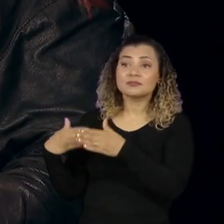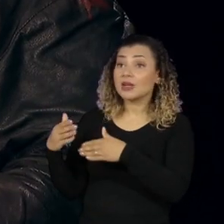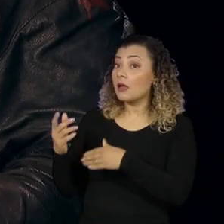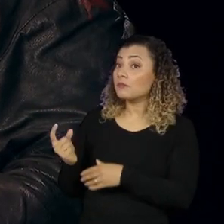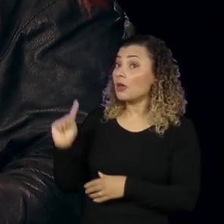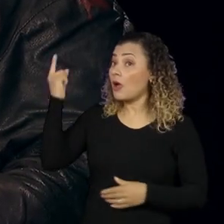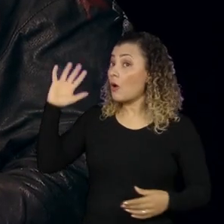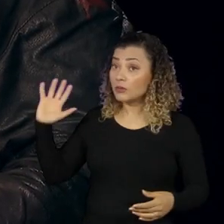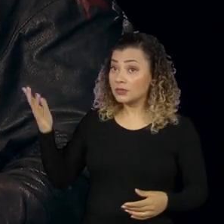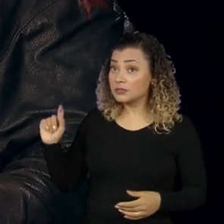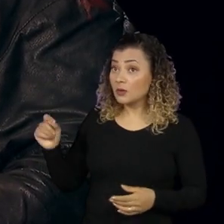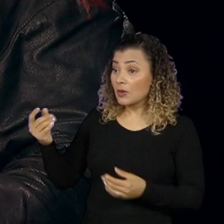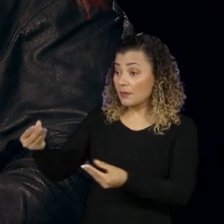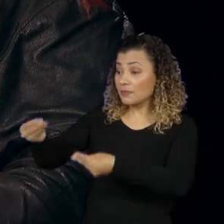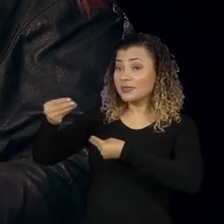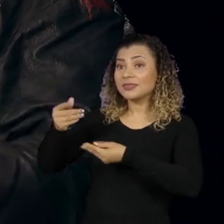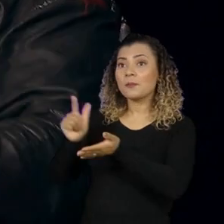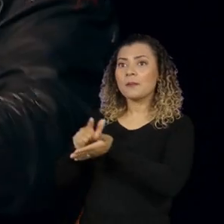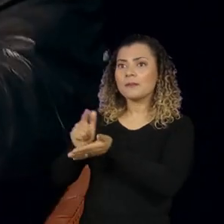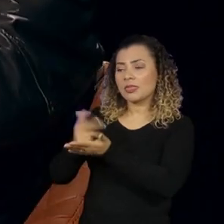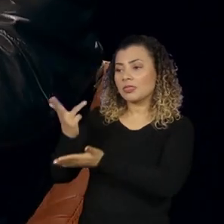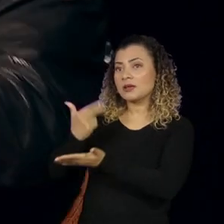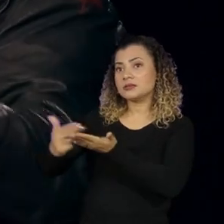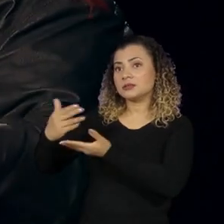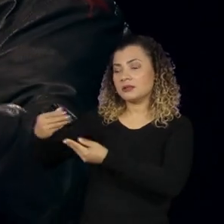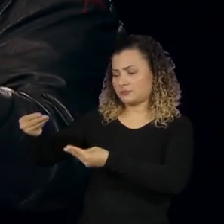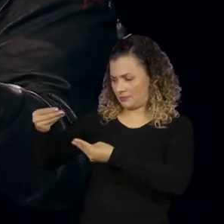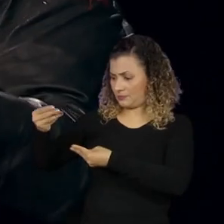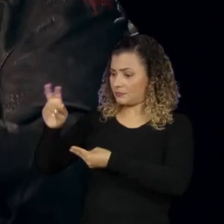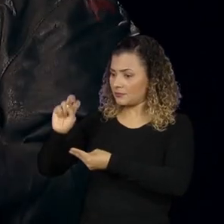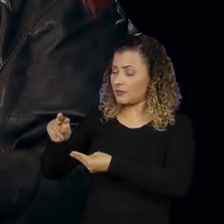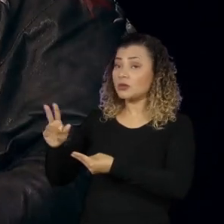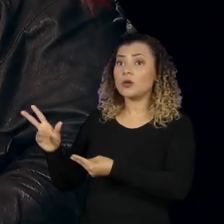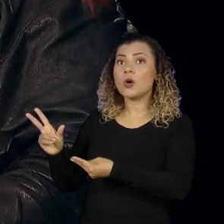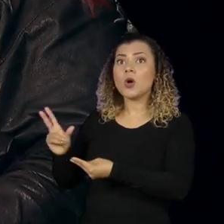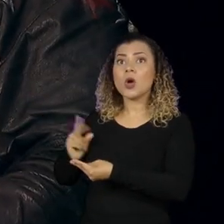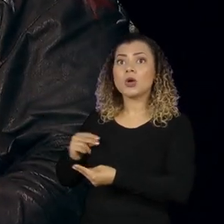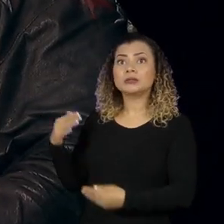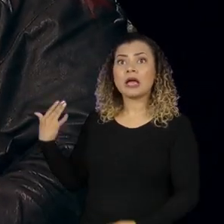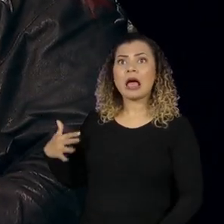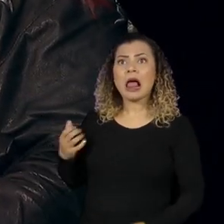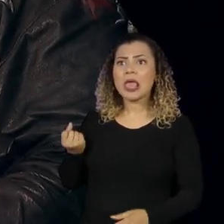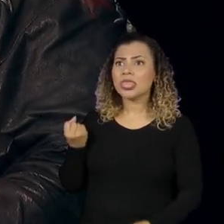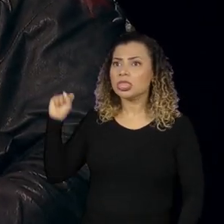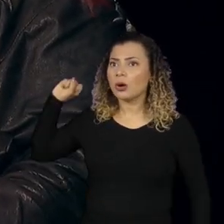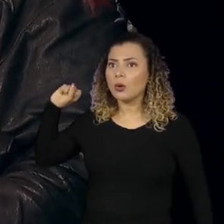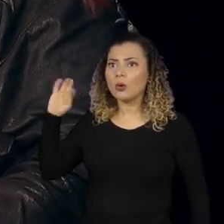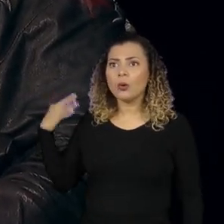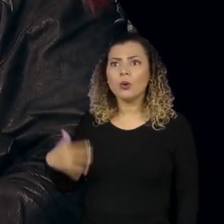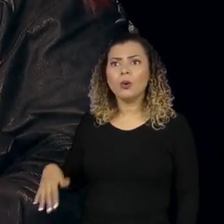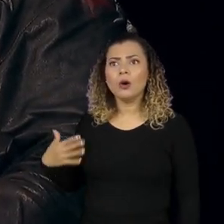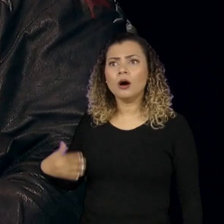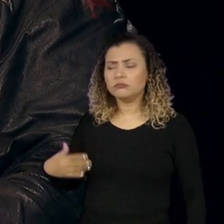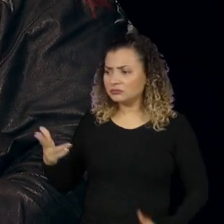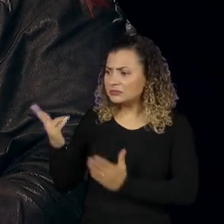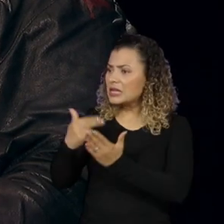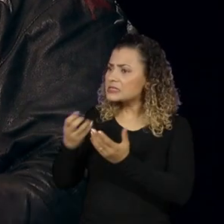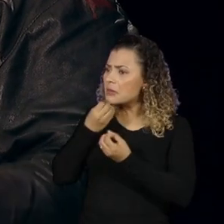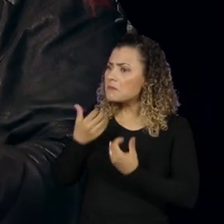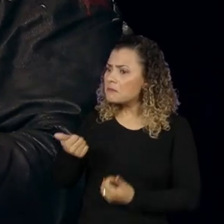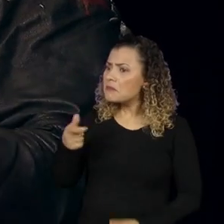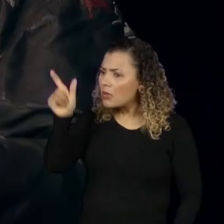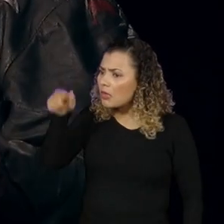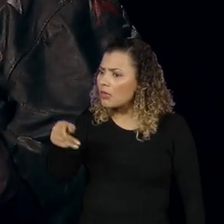ele me apareceu com um desenho, falou assim, eu fiz esse desenho para você. Eu falei, eu olhei e falei, caralho, puta capa, desenho bom. Esse desenho é pra caramba,